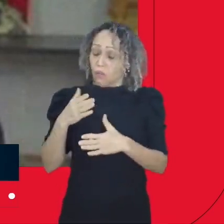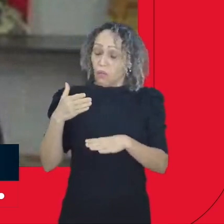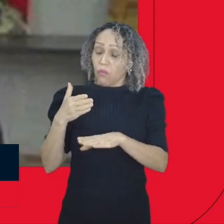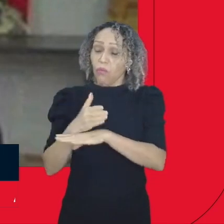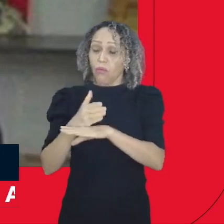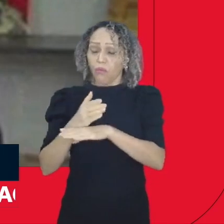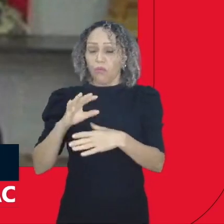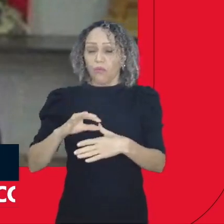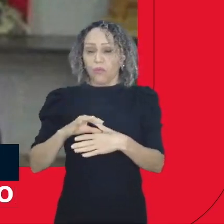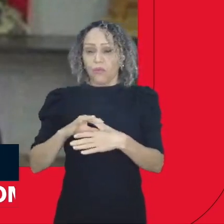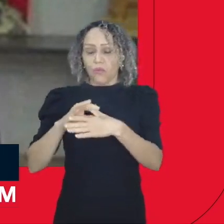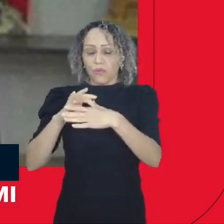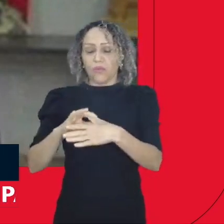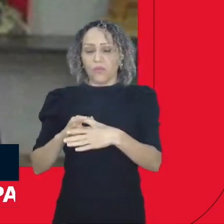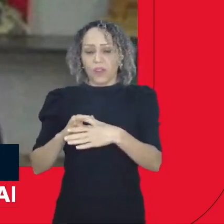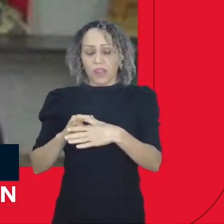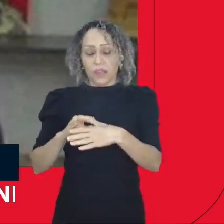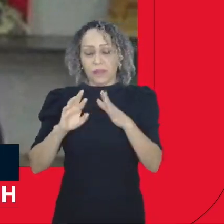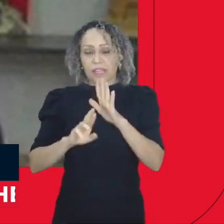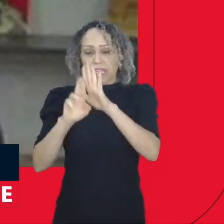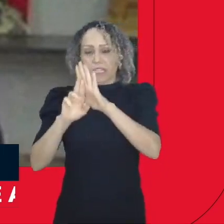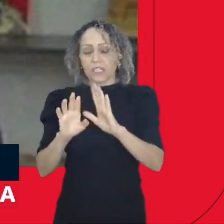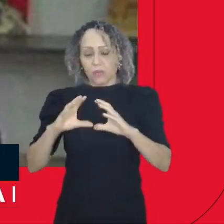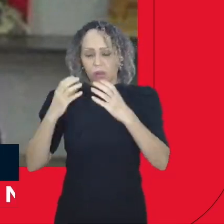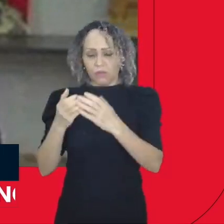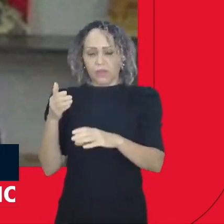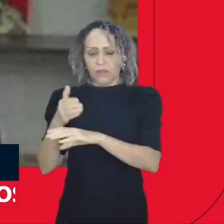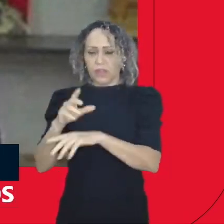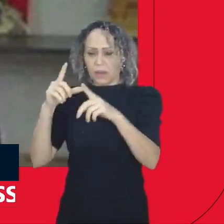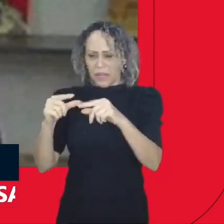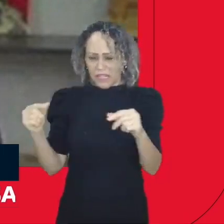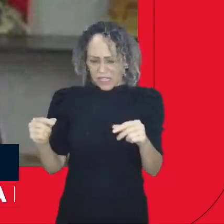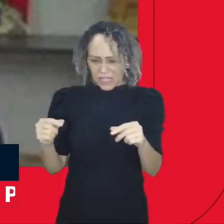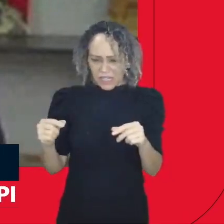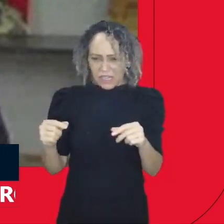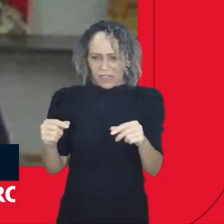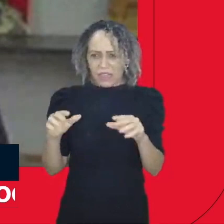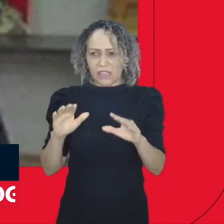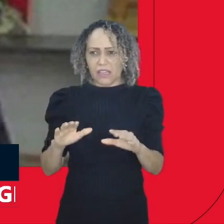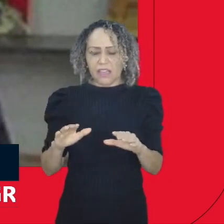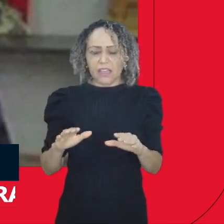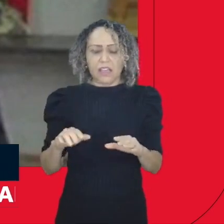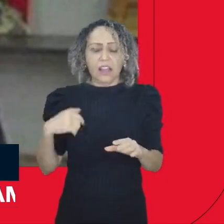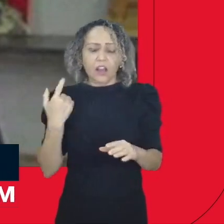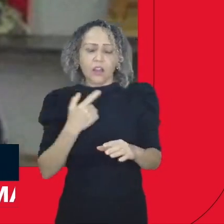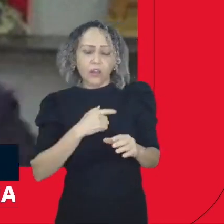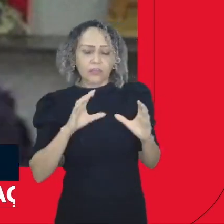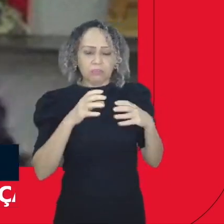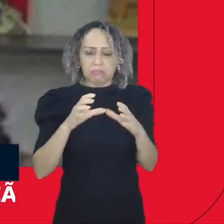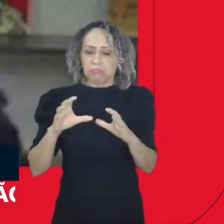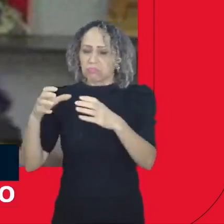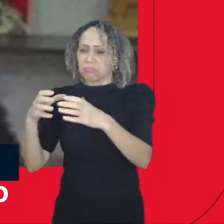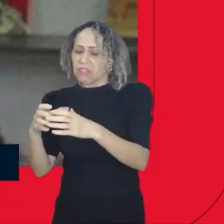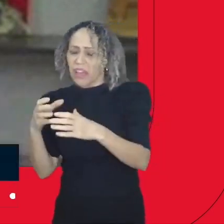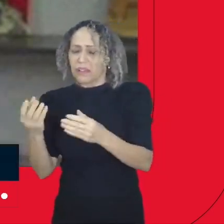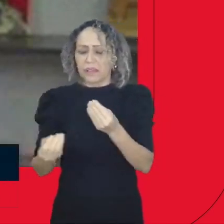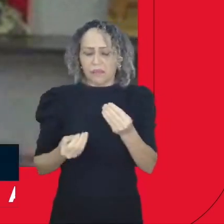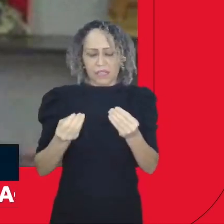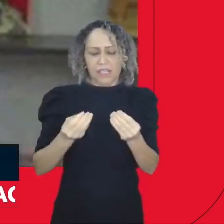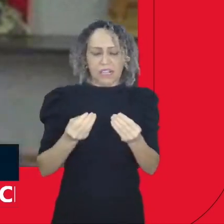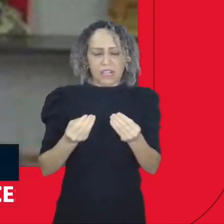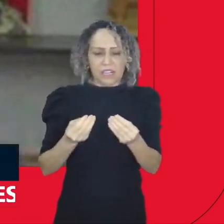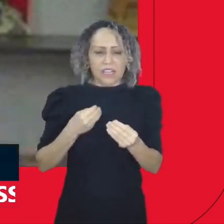com o presidente da Assembleia Legislativa, com representação de 10 bancadas, Amanda. Peregrinamos os ministérios e eu não vi em nenhuma